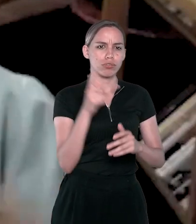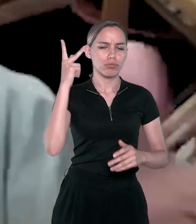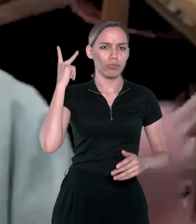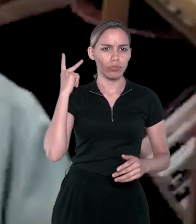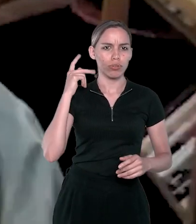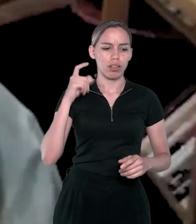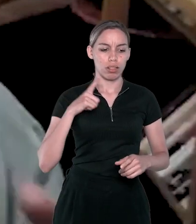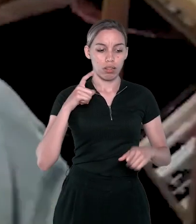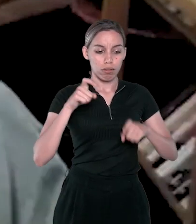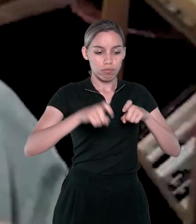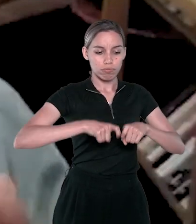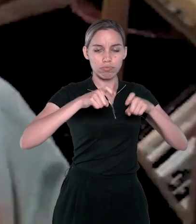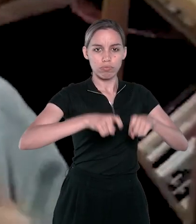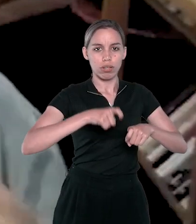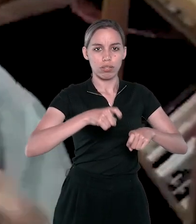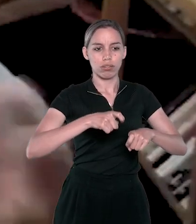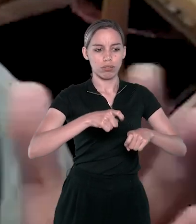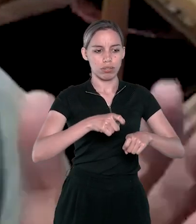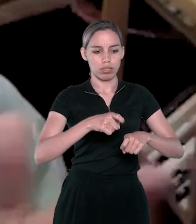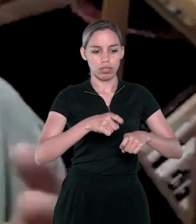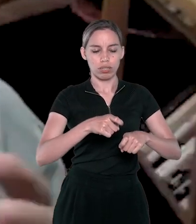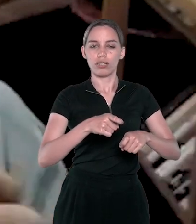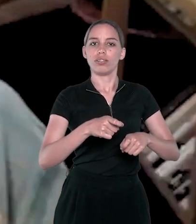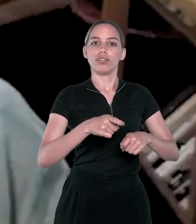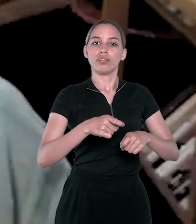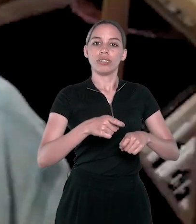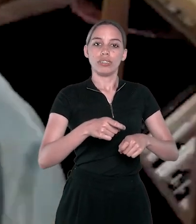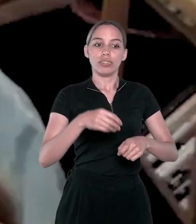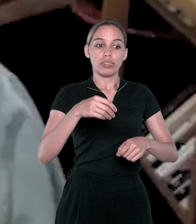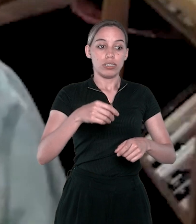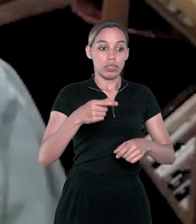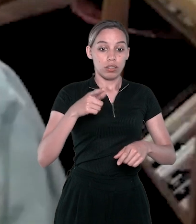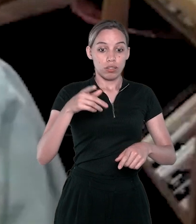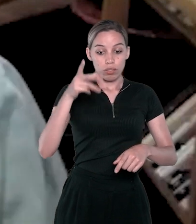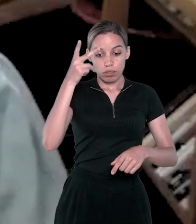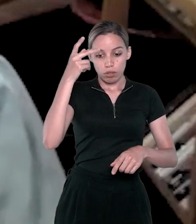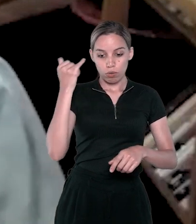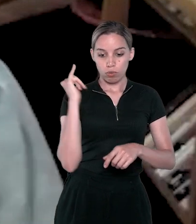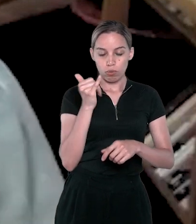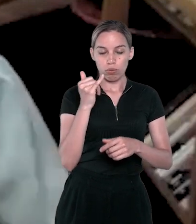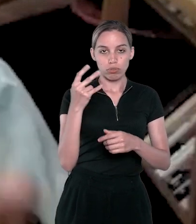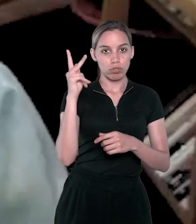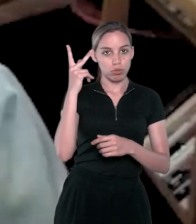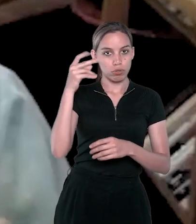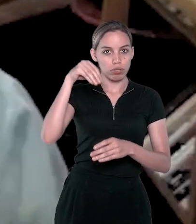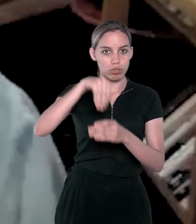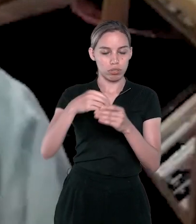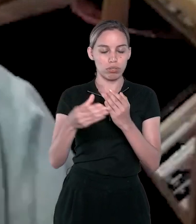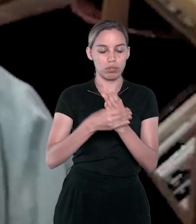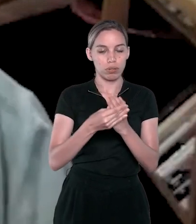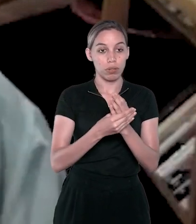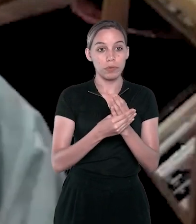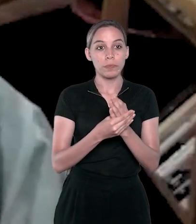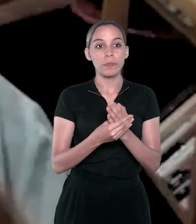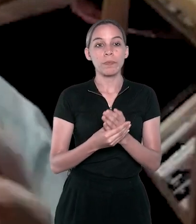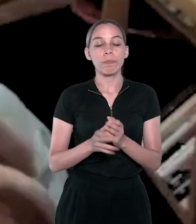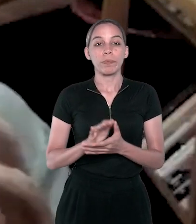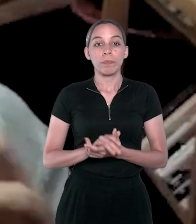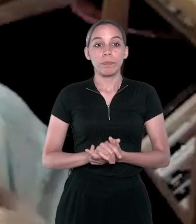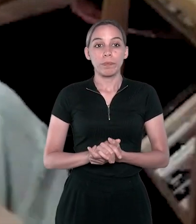fazendas recuperadas depois pelos ricos, etc., para lazer, mas, na verdade, ela permaneceu como